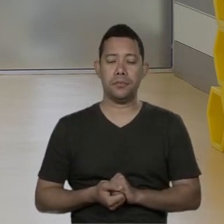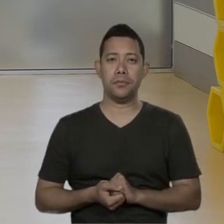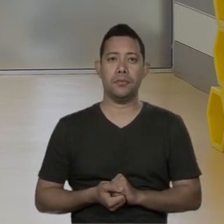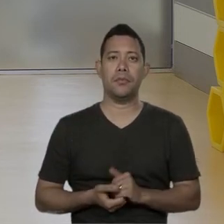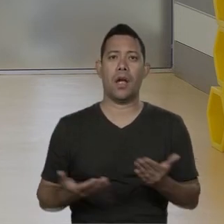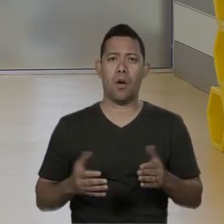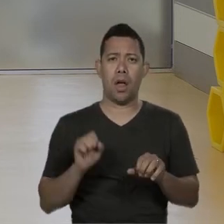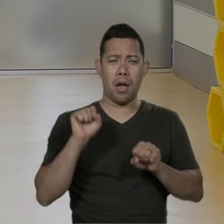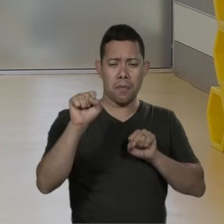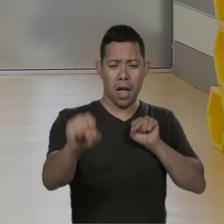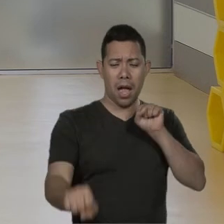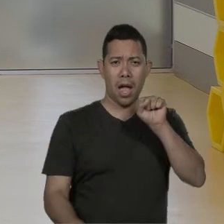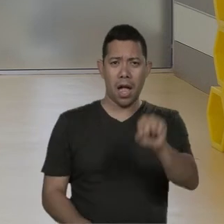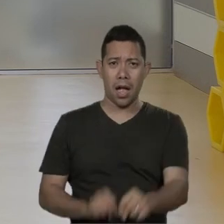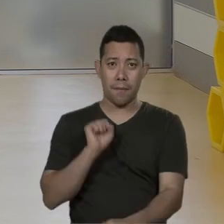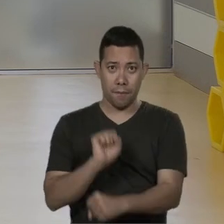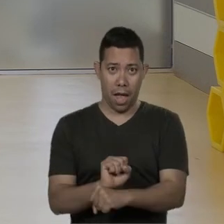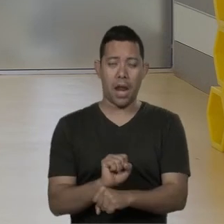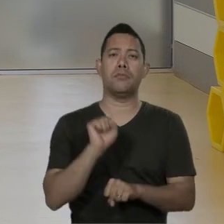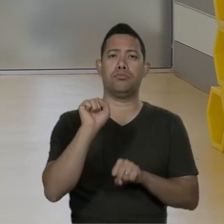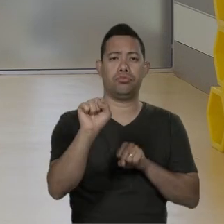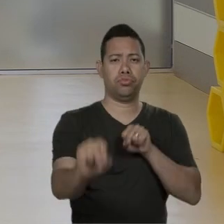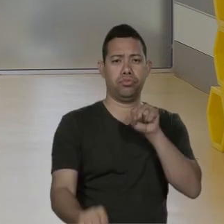Diminui todo o seu giro, aciona o freio.